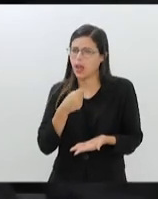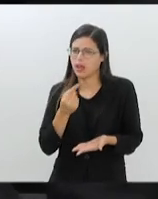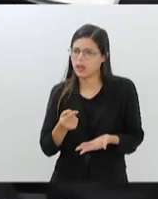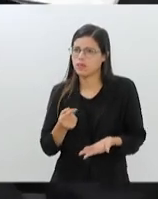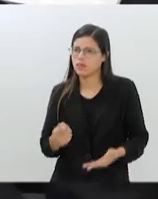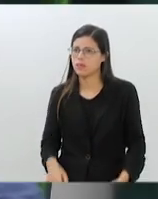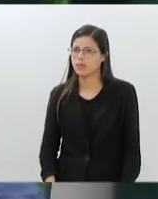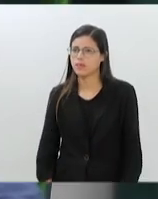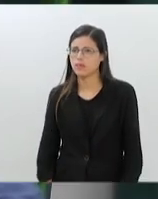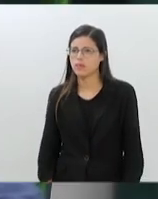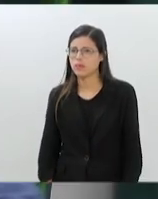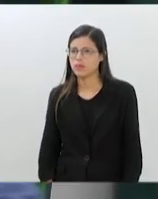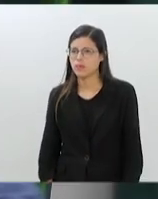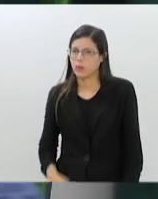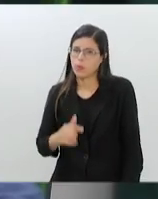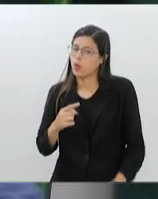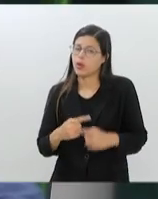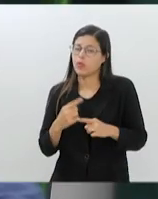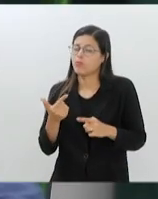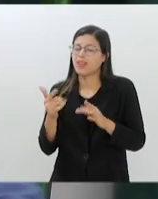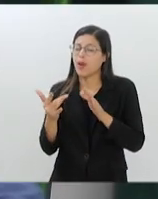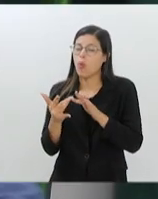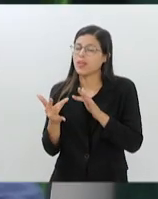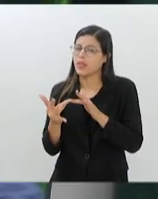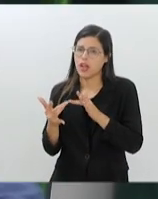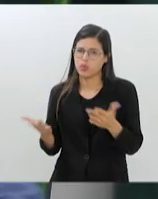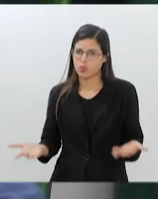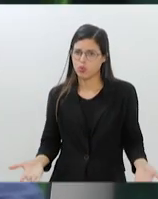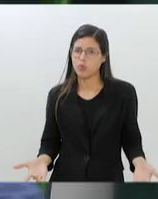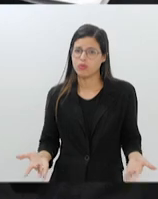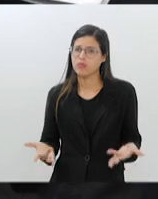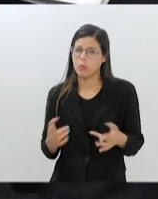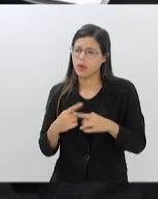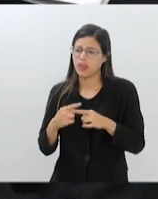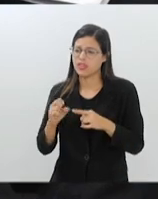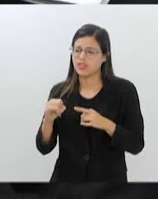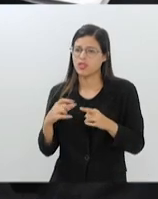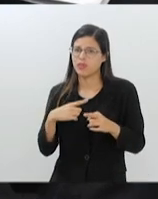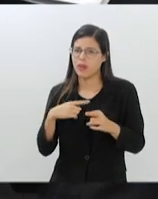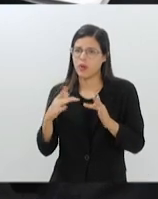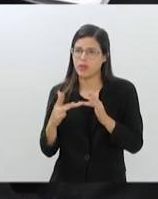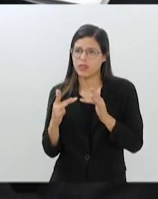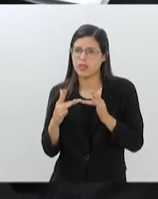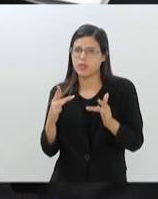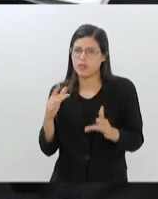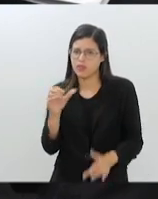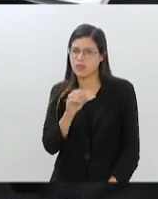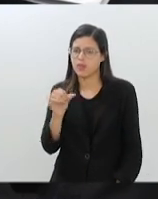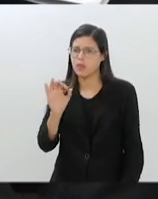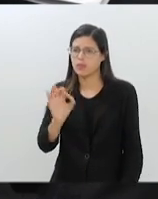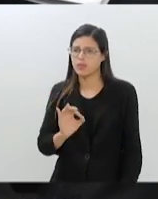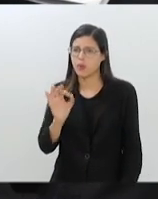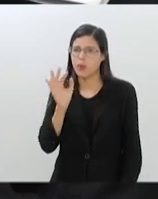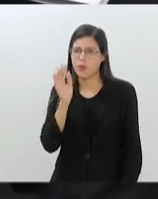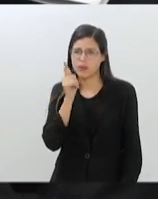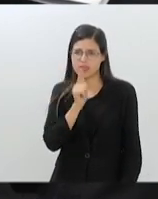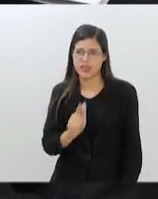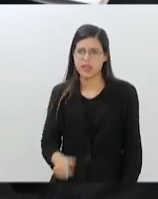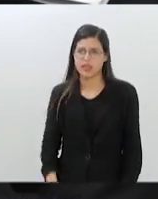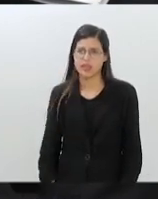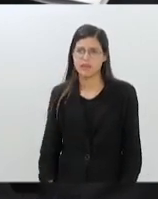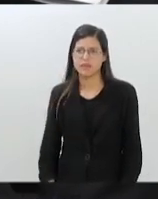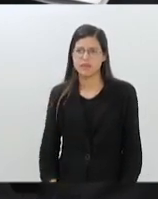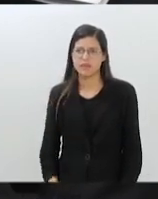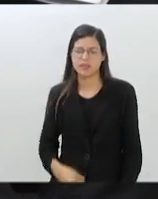conseguem não sem padrinho com padrinho 99% consegue desculpa e o senhor tá